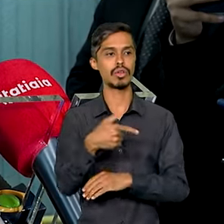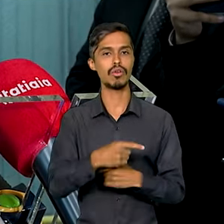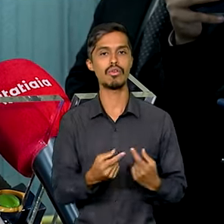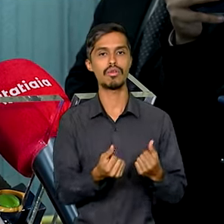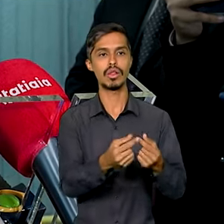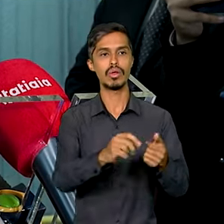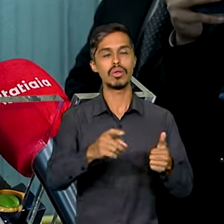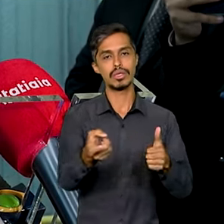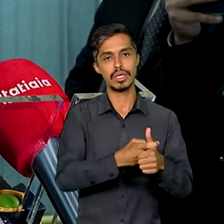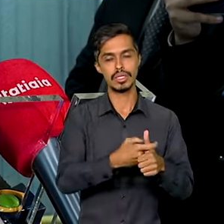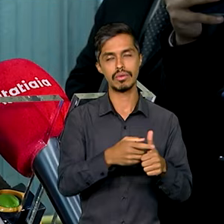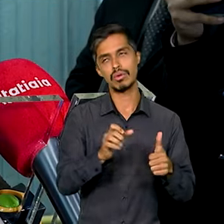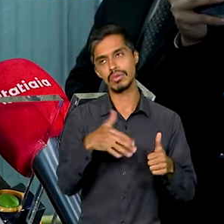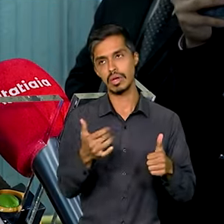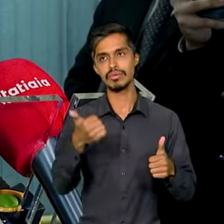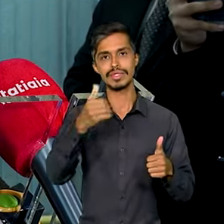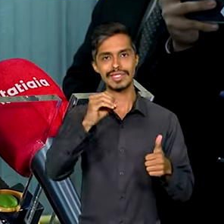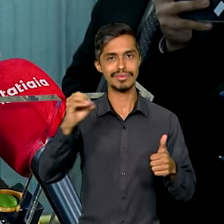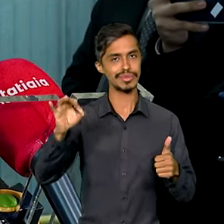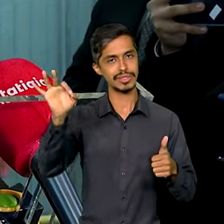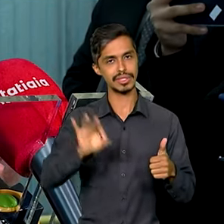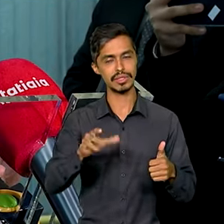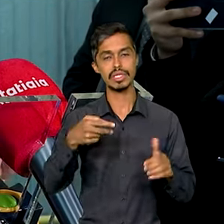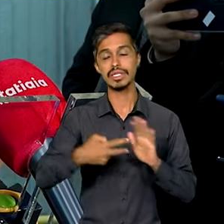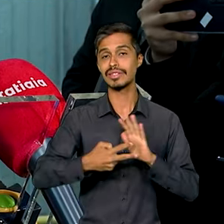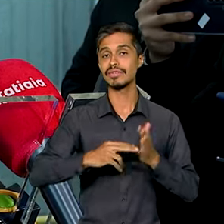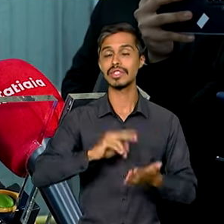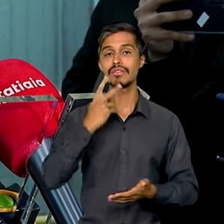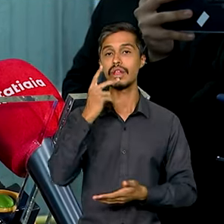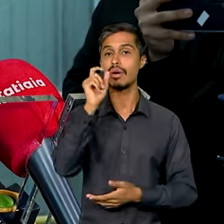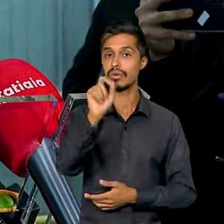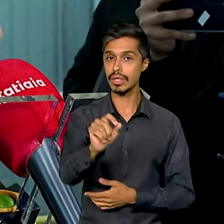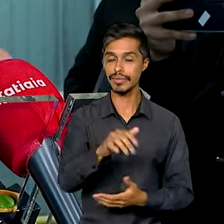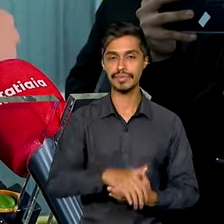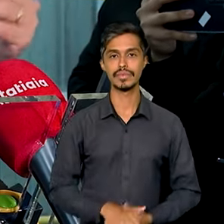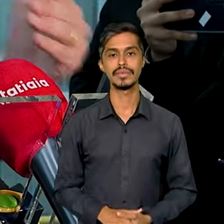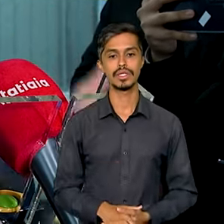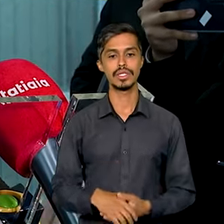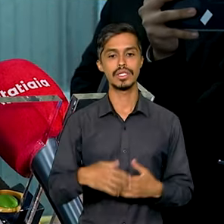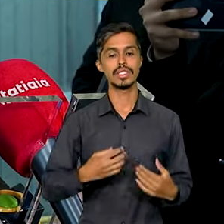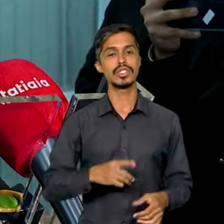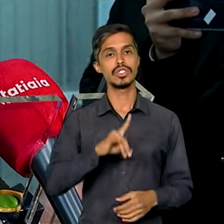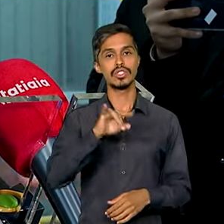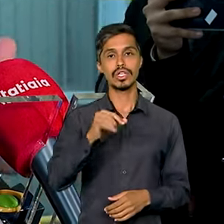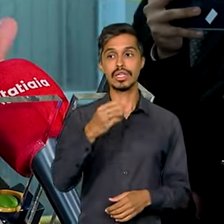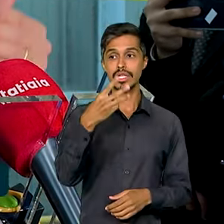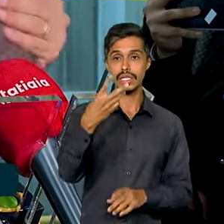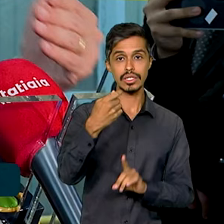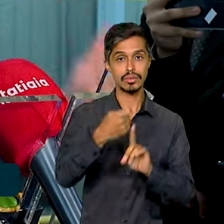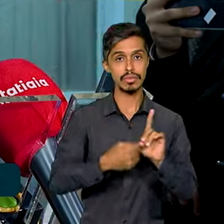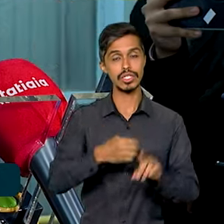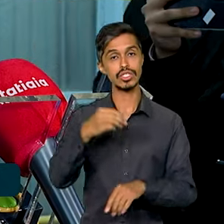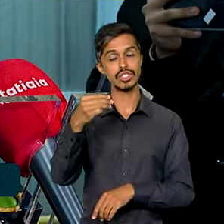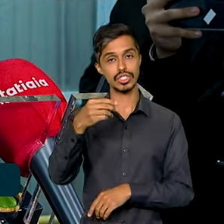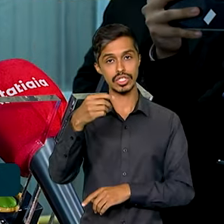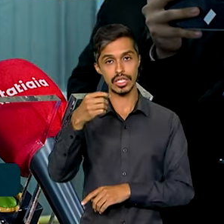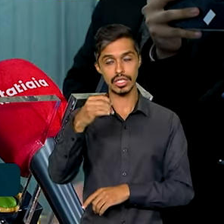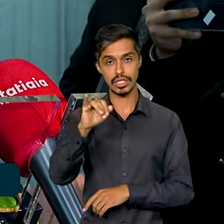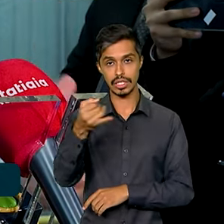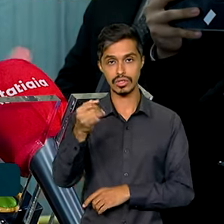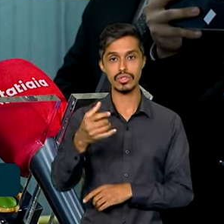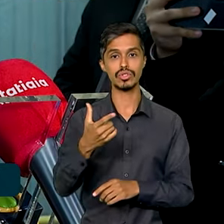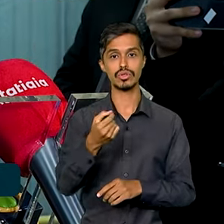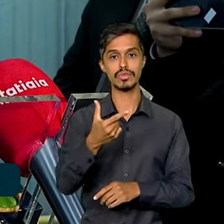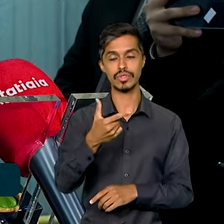seja, 100%. Então, isso significa dizer que a partir de 3 de janeiro de 2024,